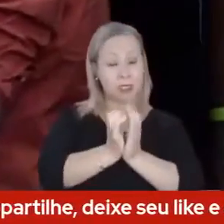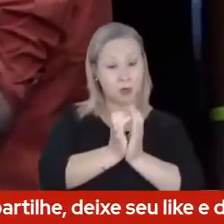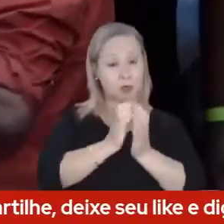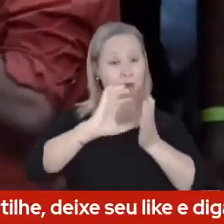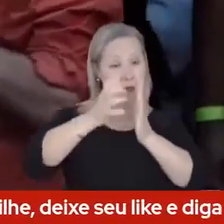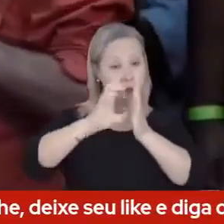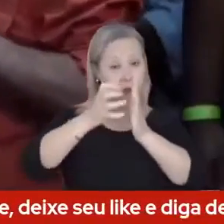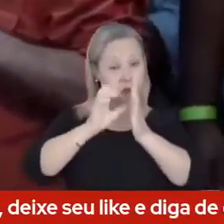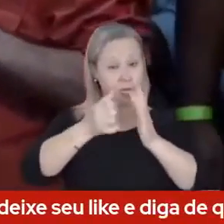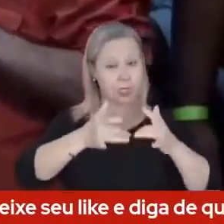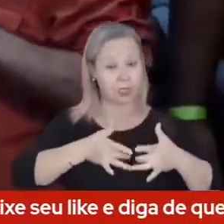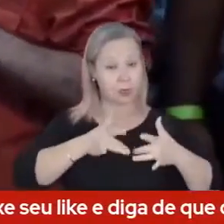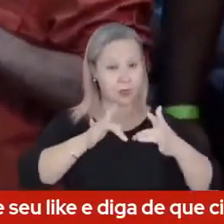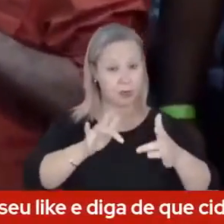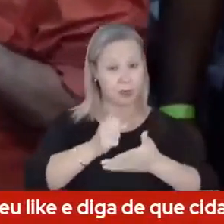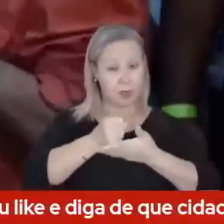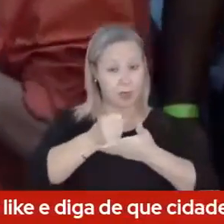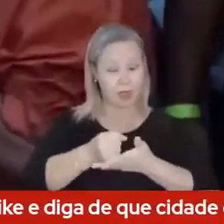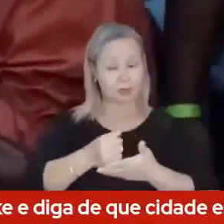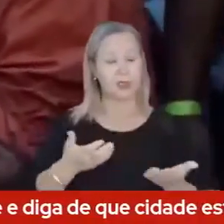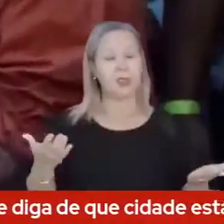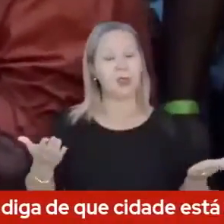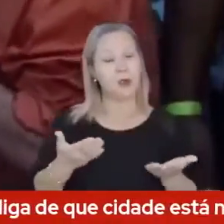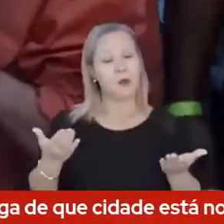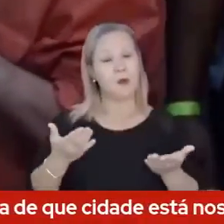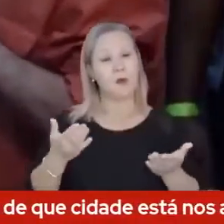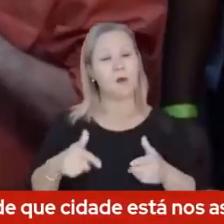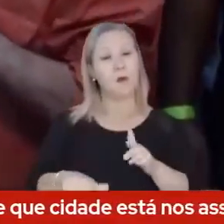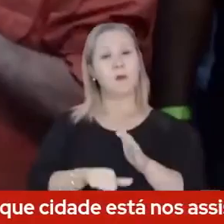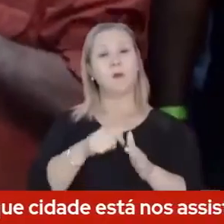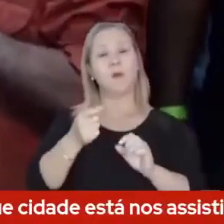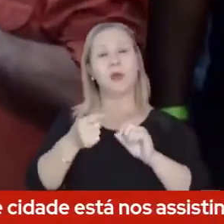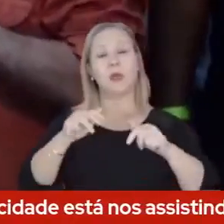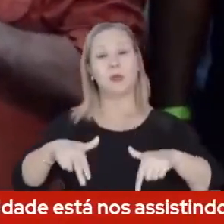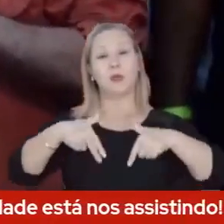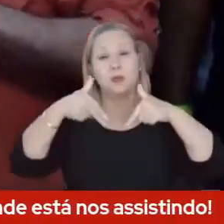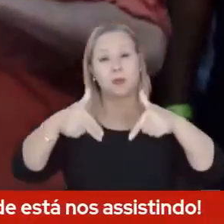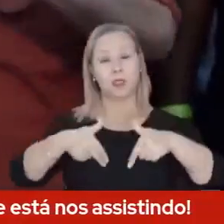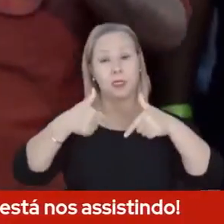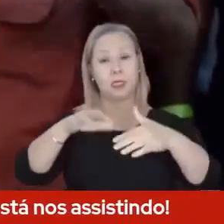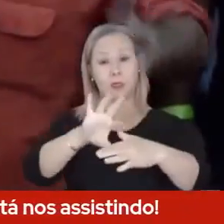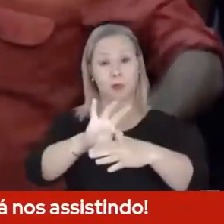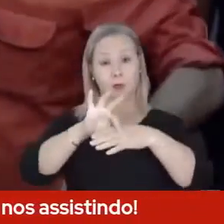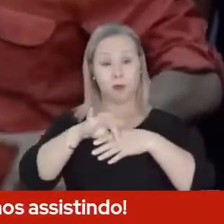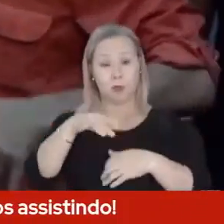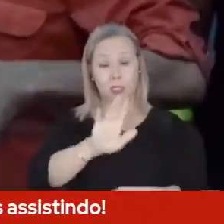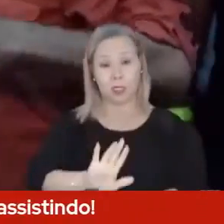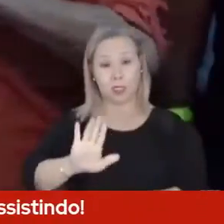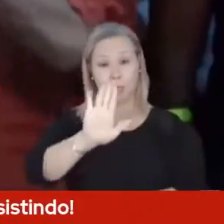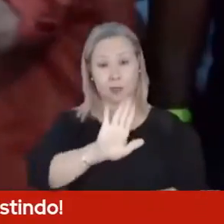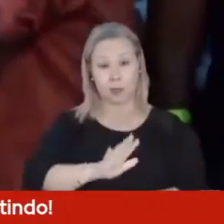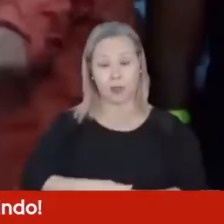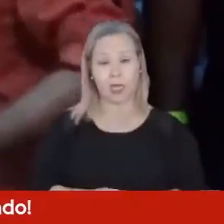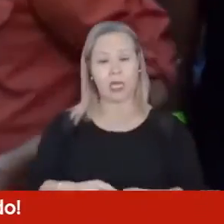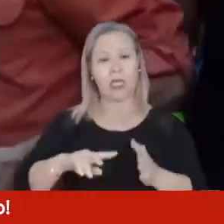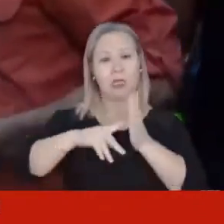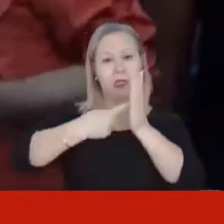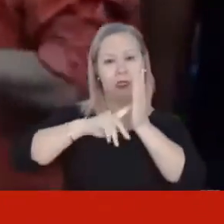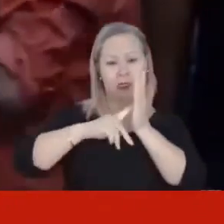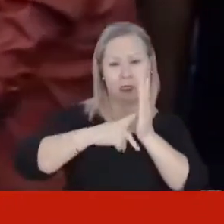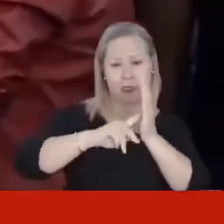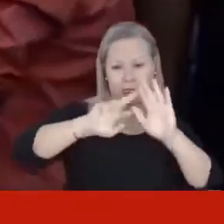primeiro com a nossa militância, nossos dirigentes nacionais, com sindicalistas,